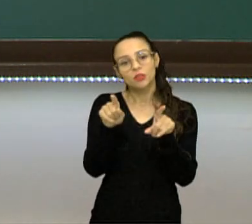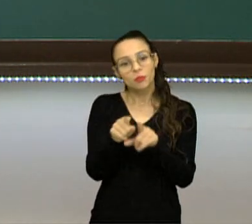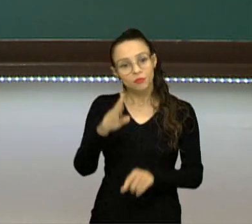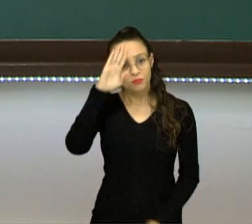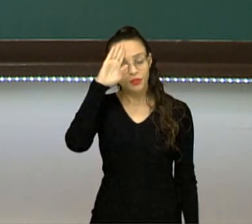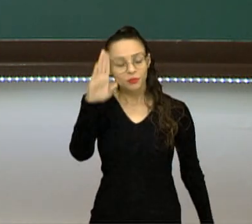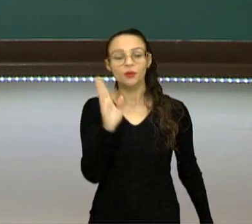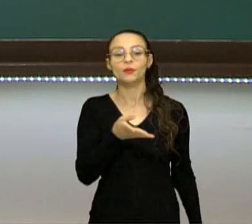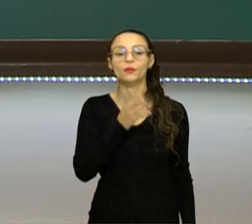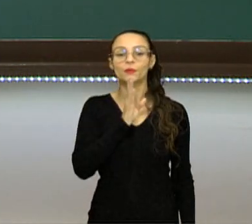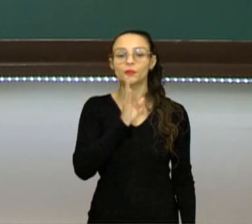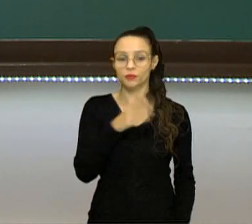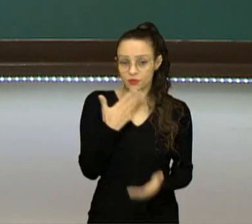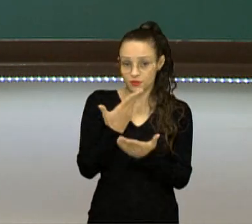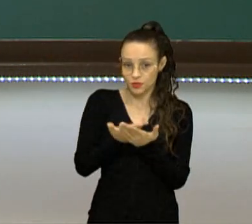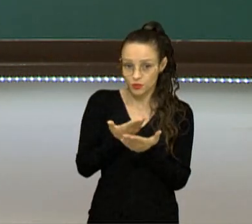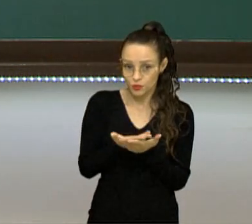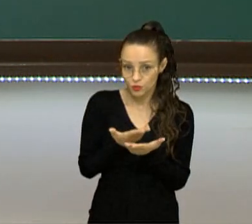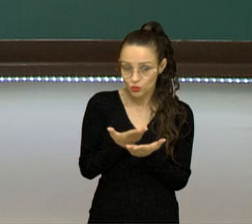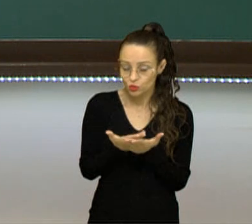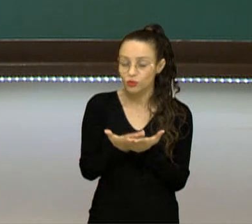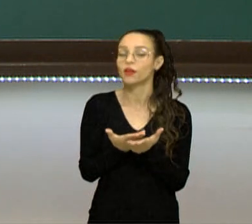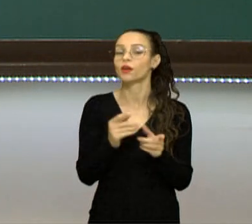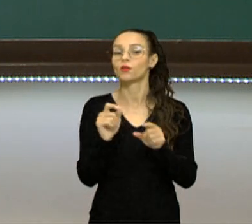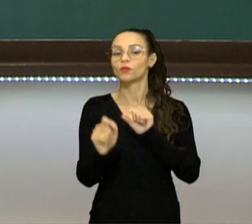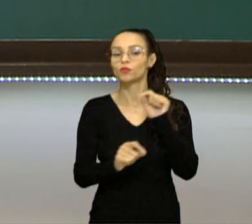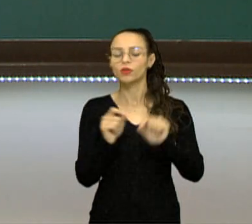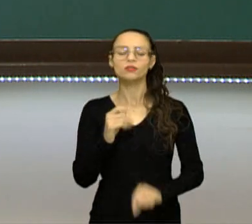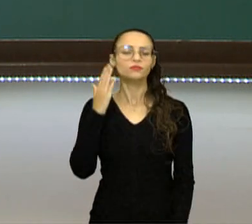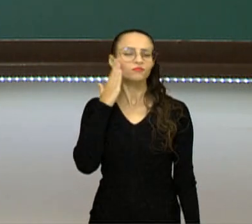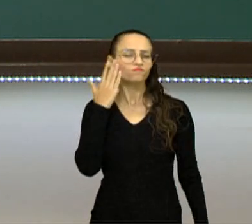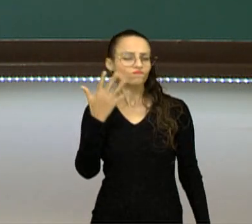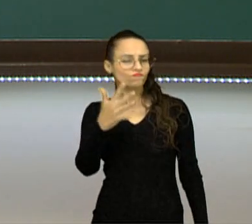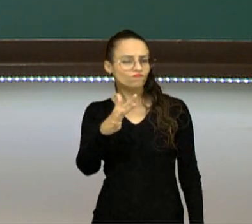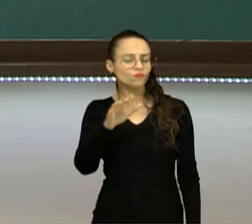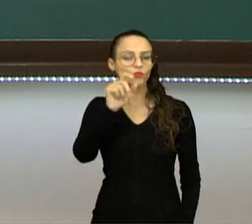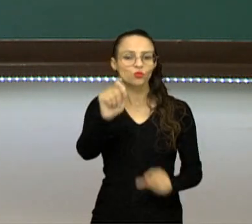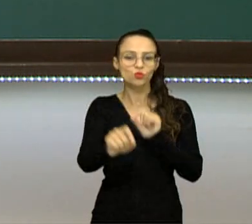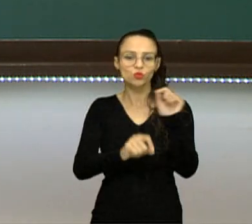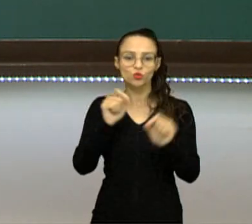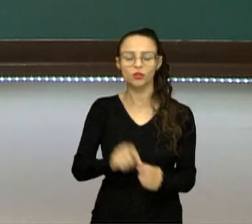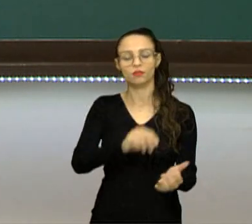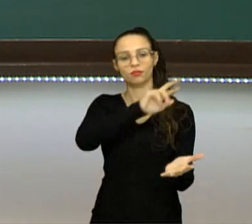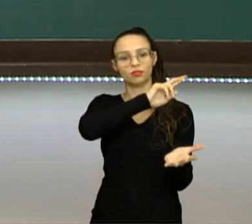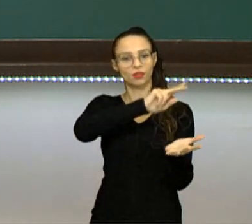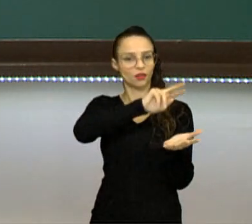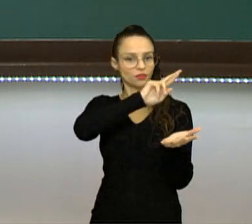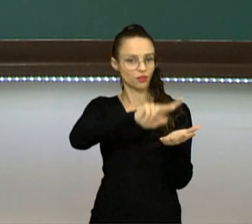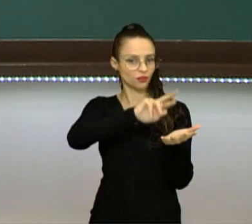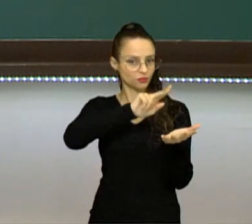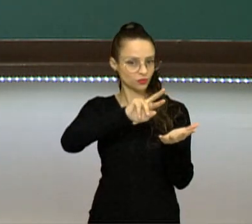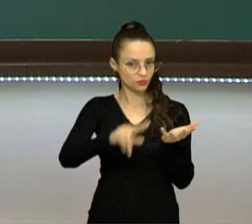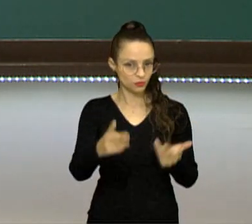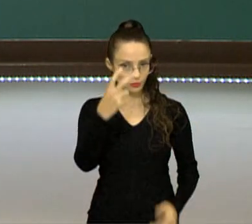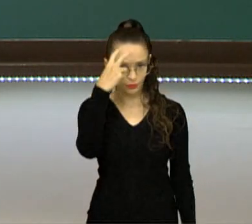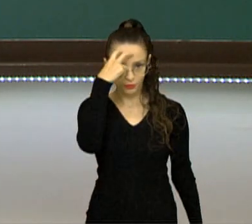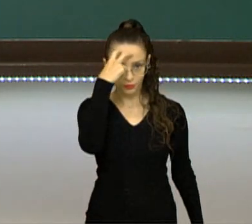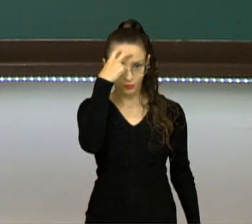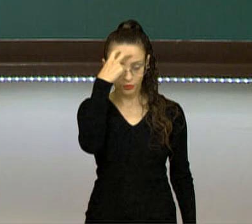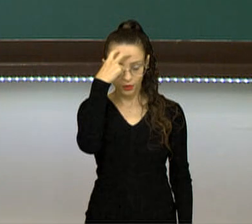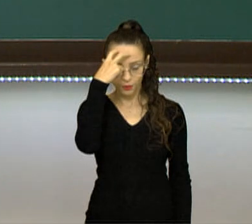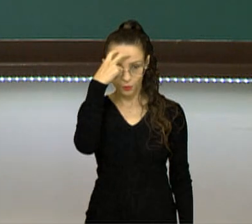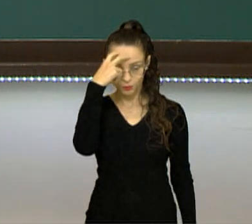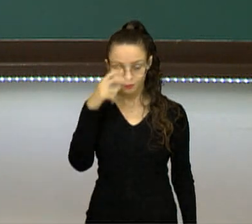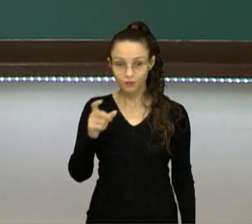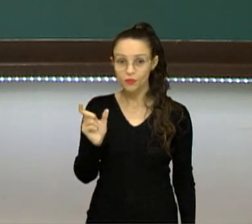e estudar, nos possibilitar, ter a noção de uma diversidade cultural. Quando usamos o termo